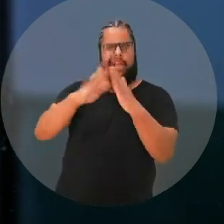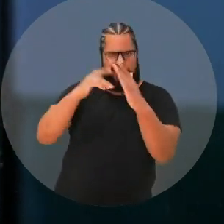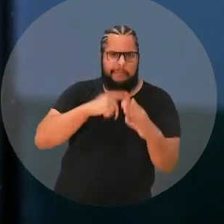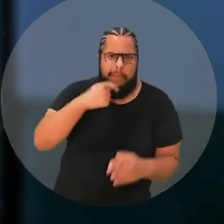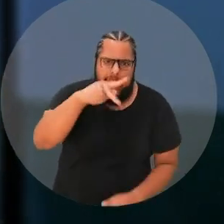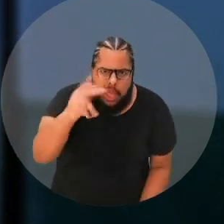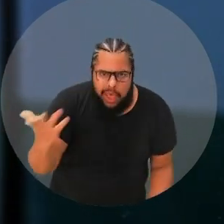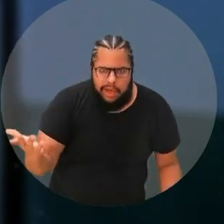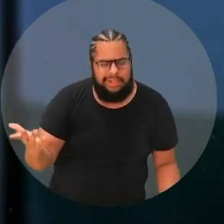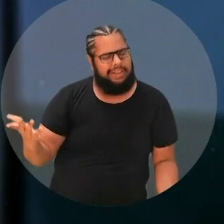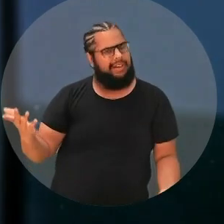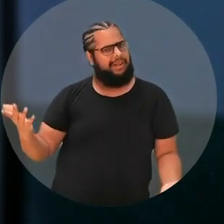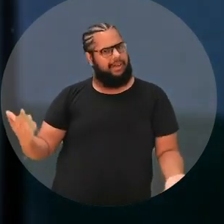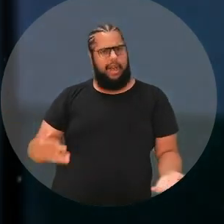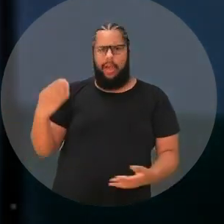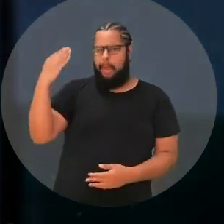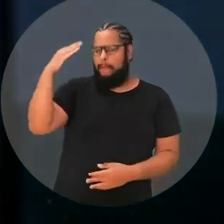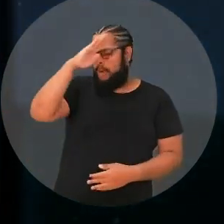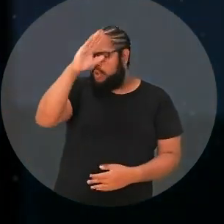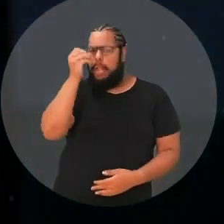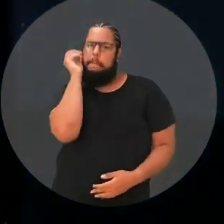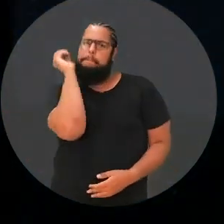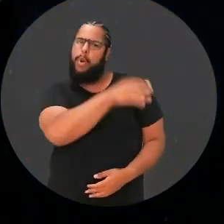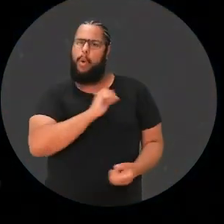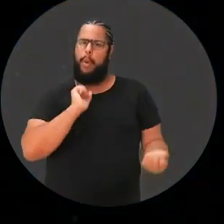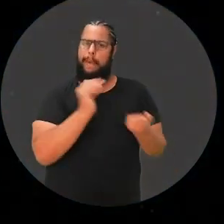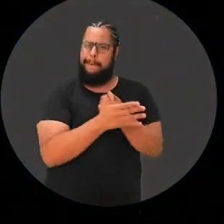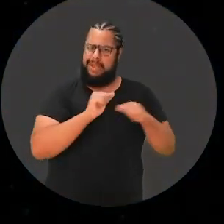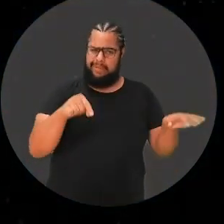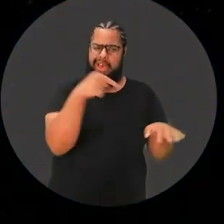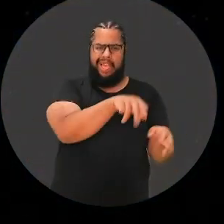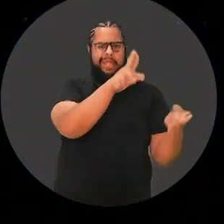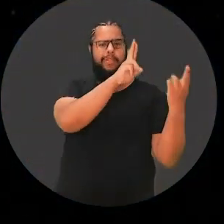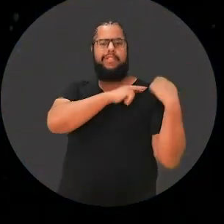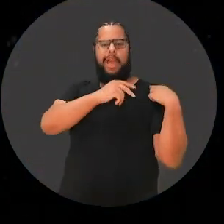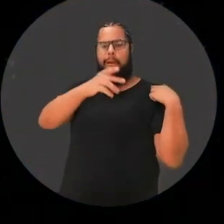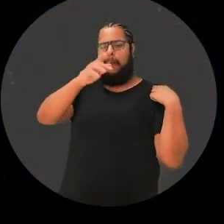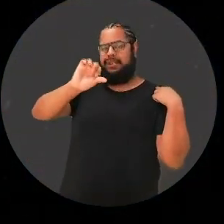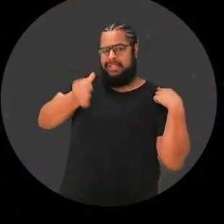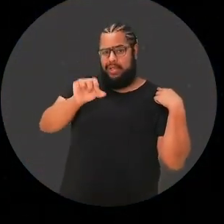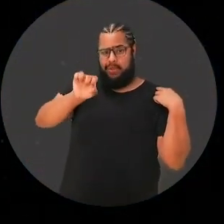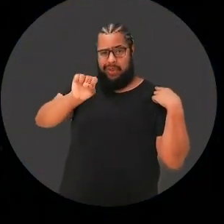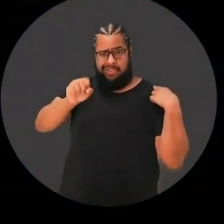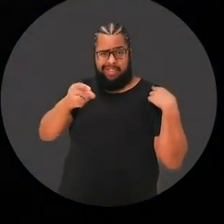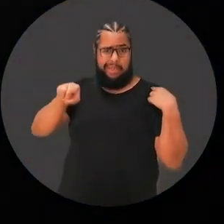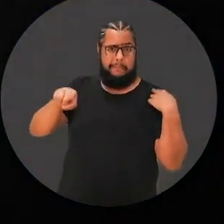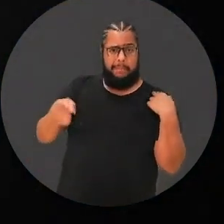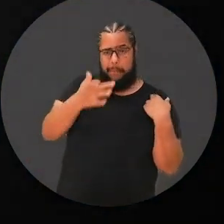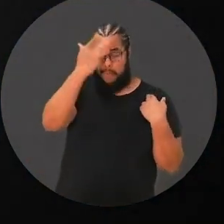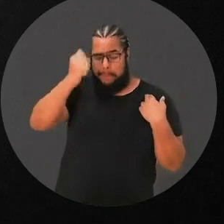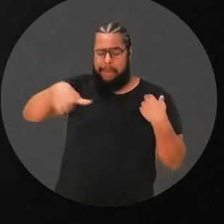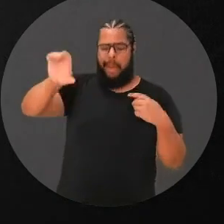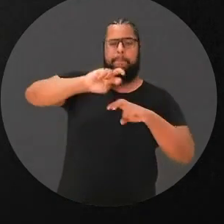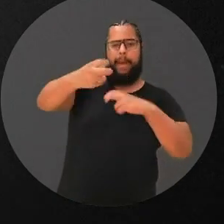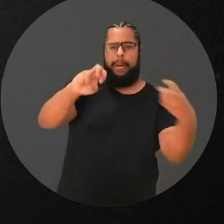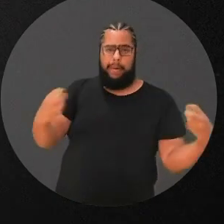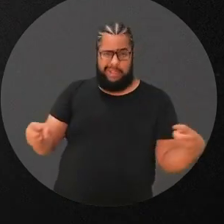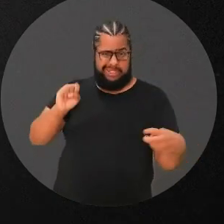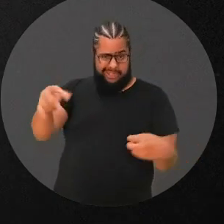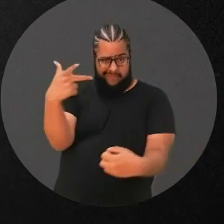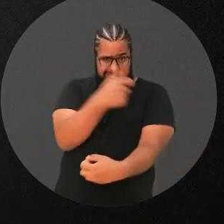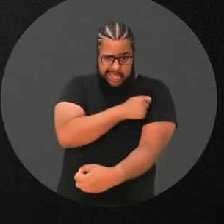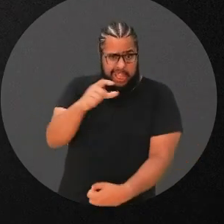tua mãe. Bolsonaro debochou da pandemia que matou mais de 680 mil brasileiros. 400